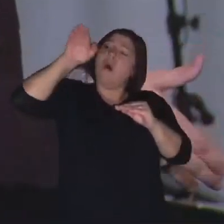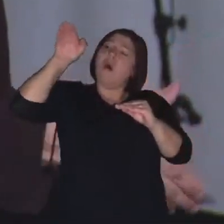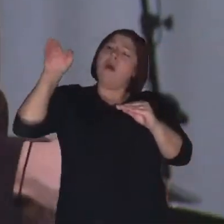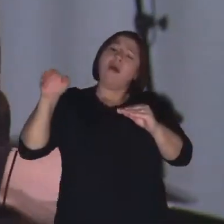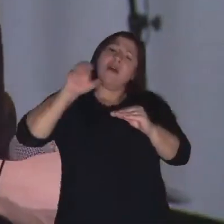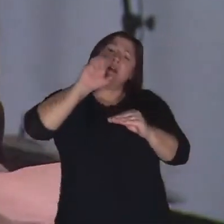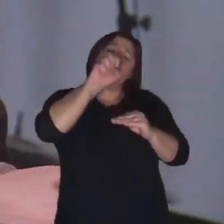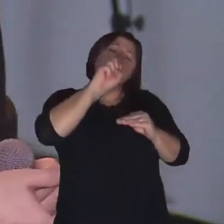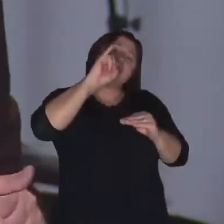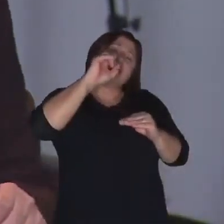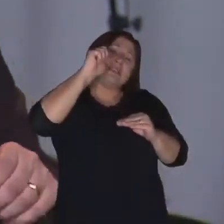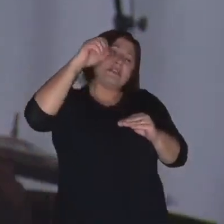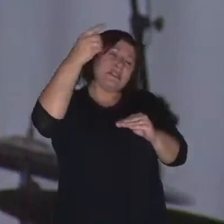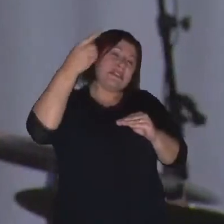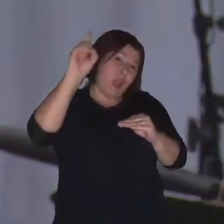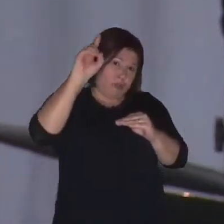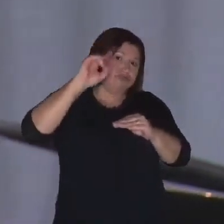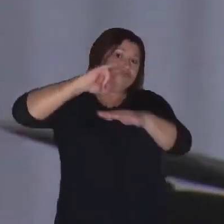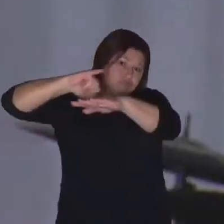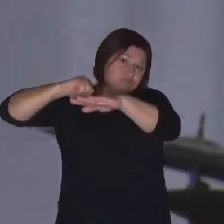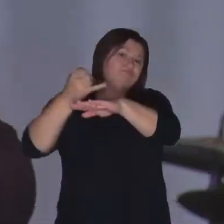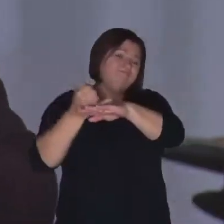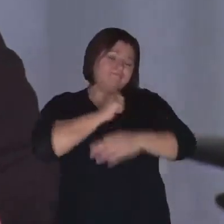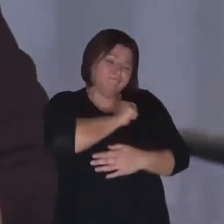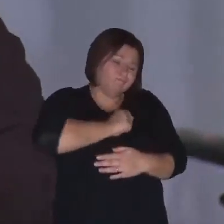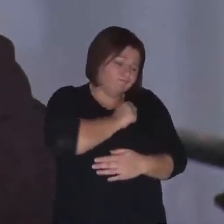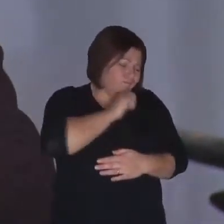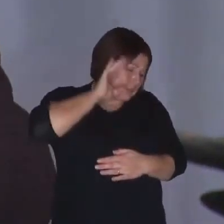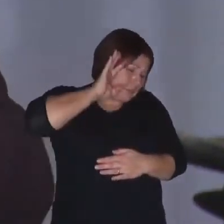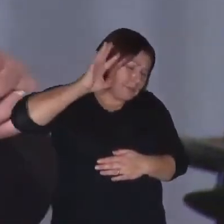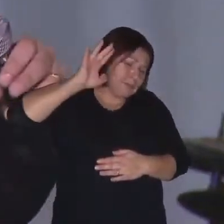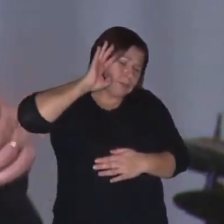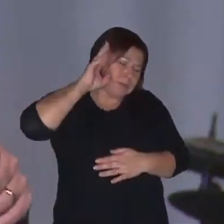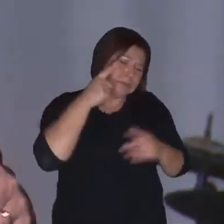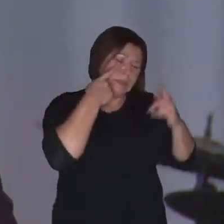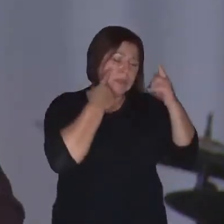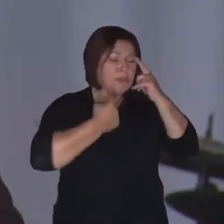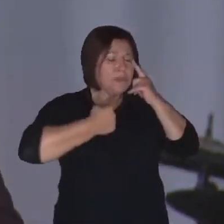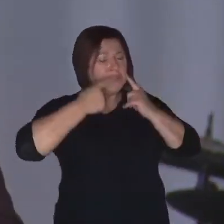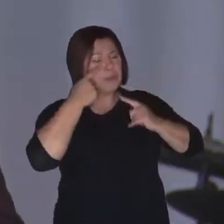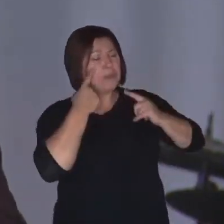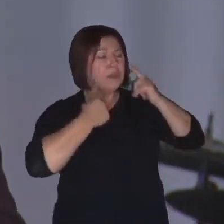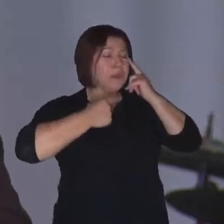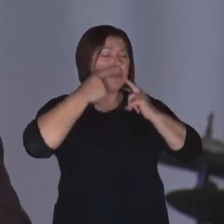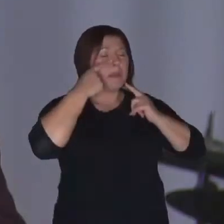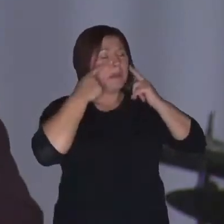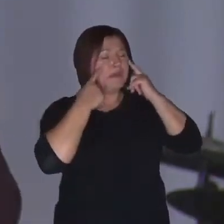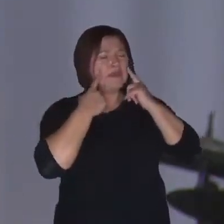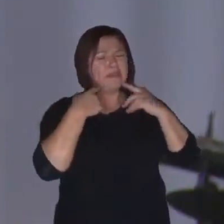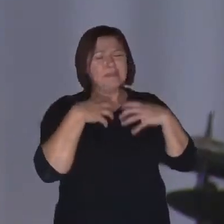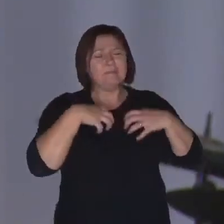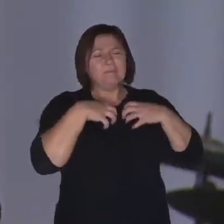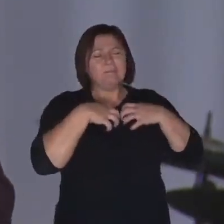Ficava lá em Jerusalém, ok? Eles agora estão na Babilônia, estão chorando com saudade de Sião.